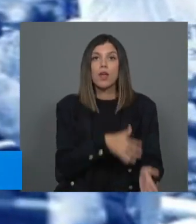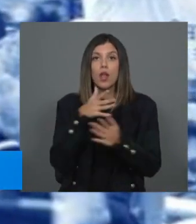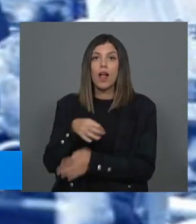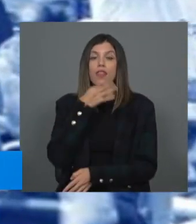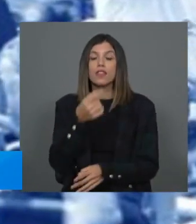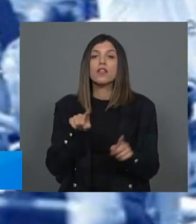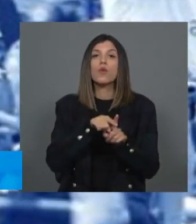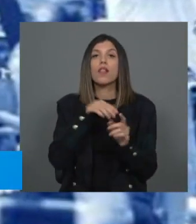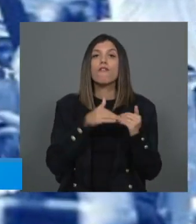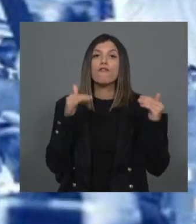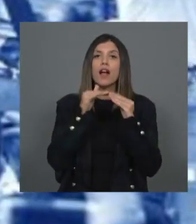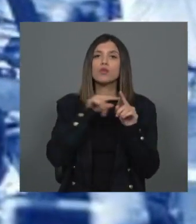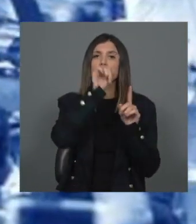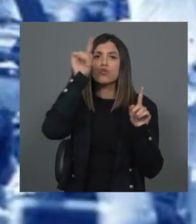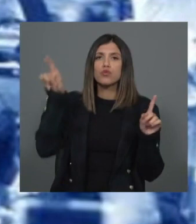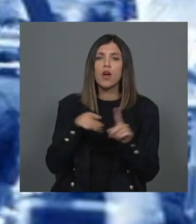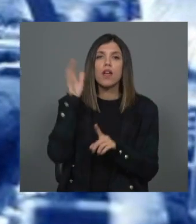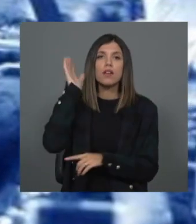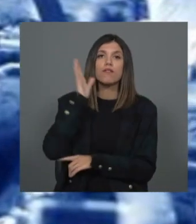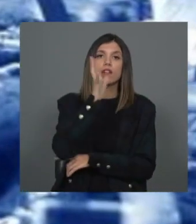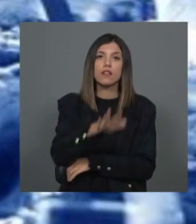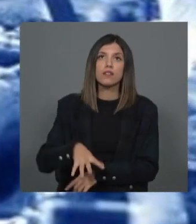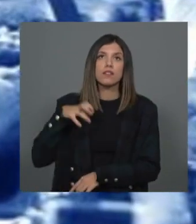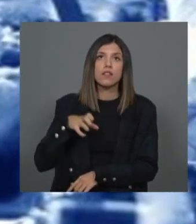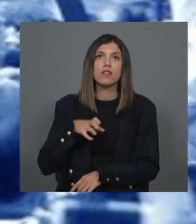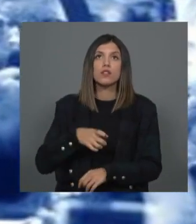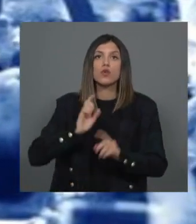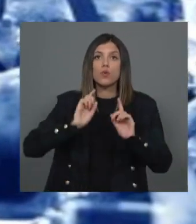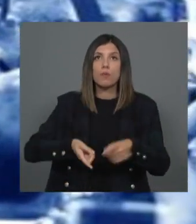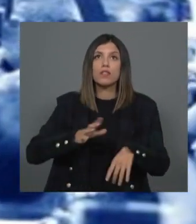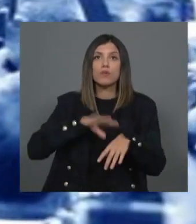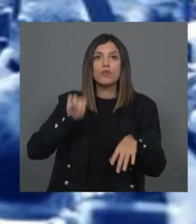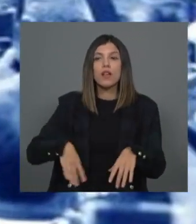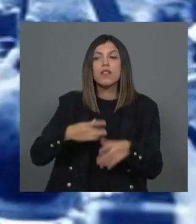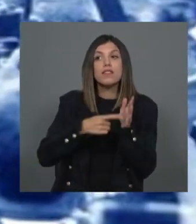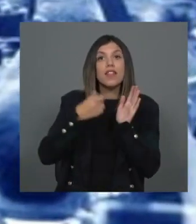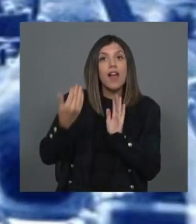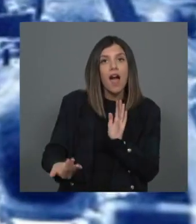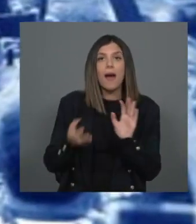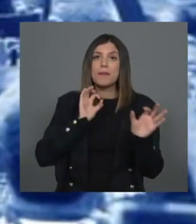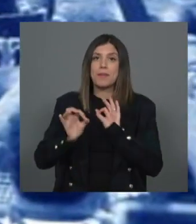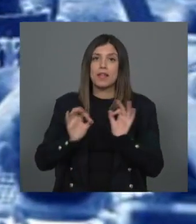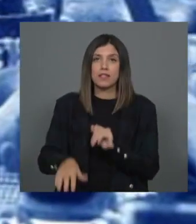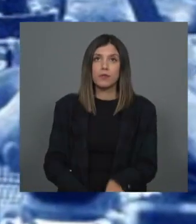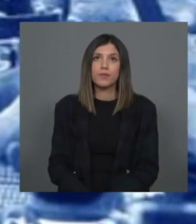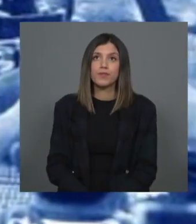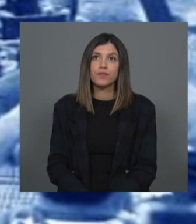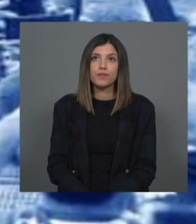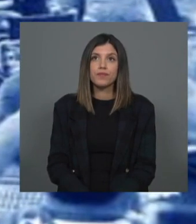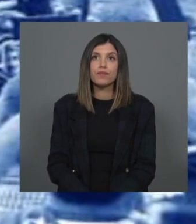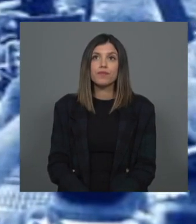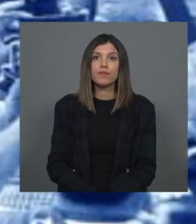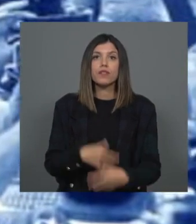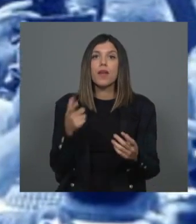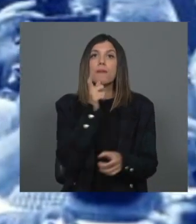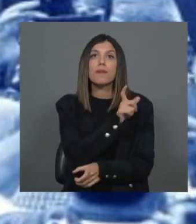conferências nasce da identificação de, digamos que, de uma necessidade de preparação. Ou seja, a